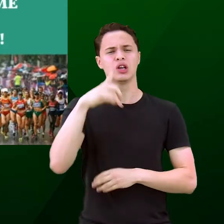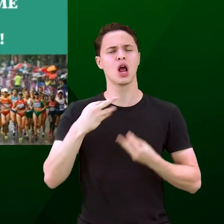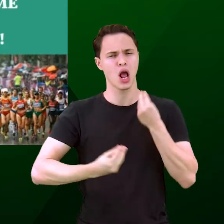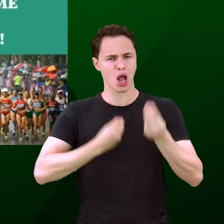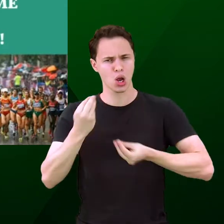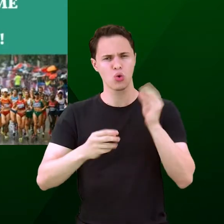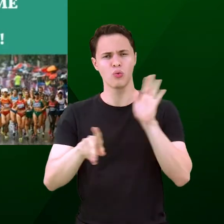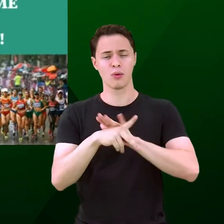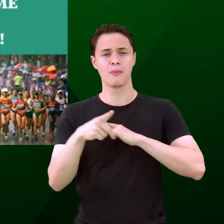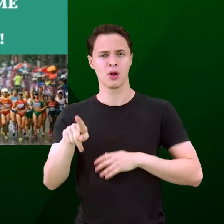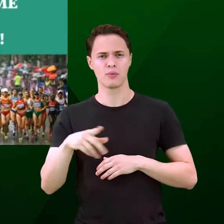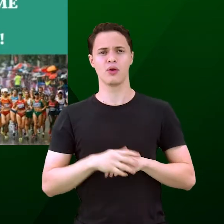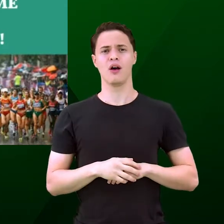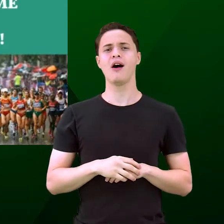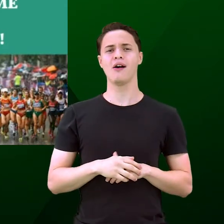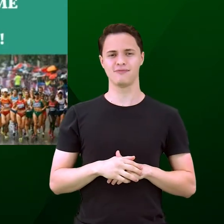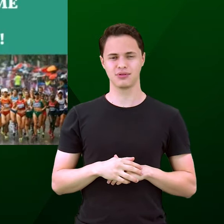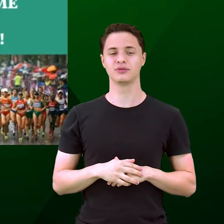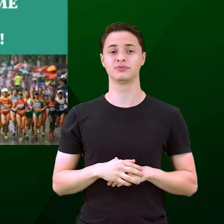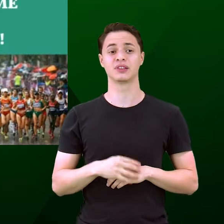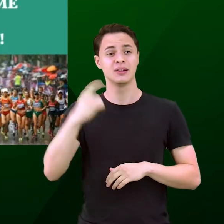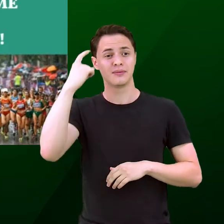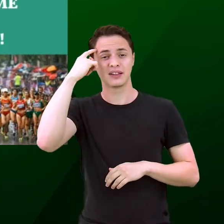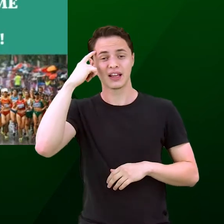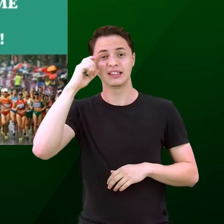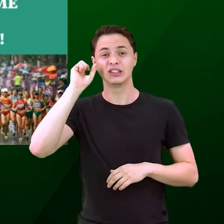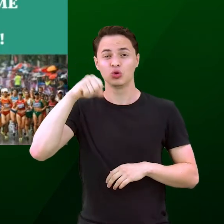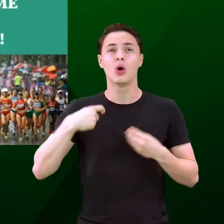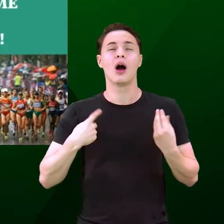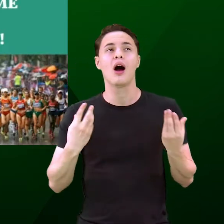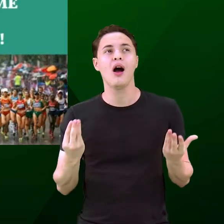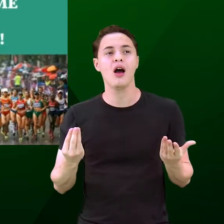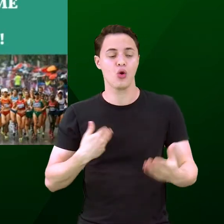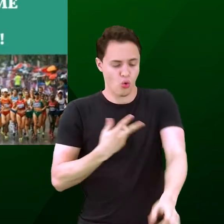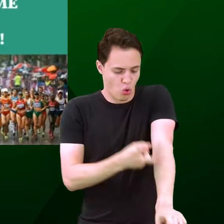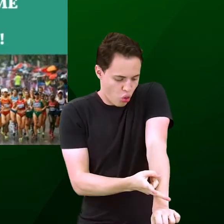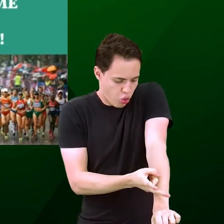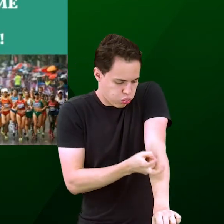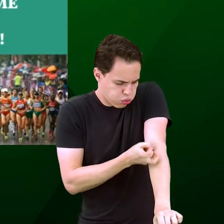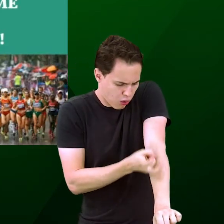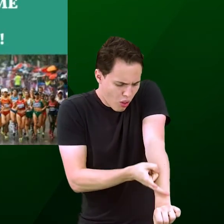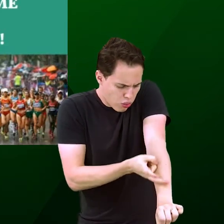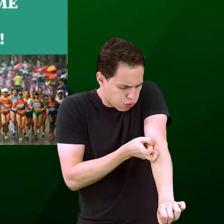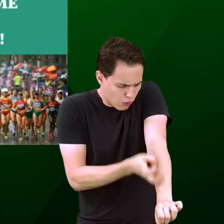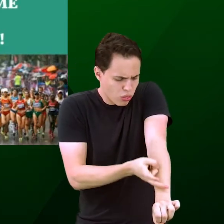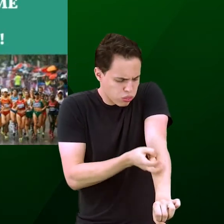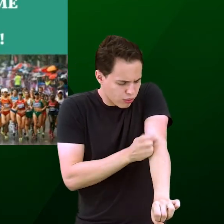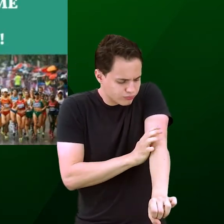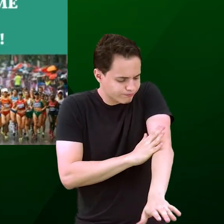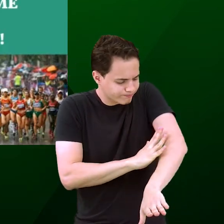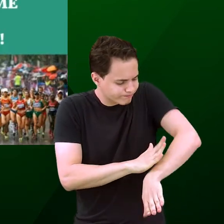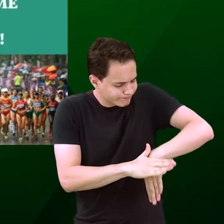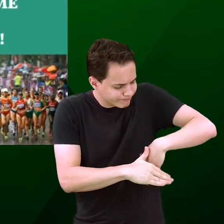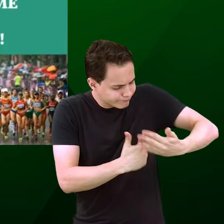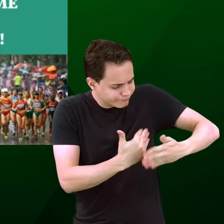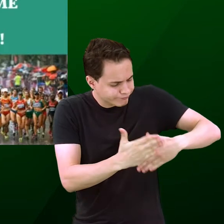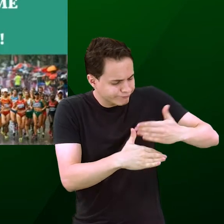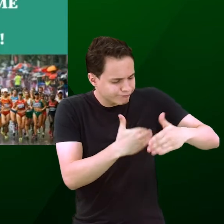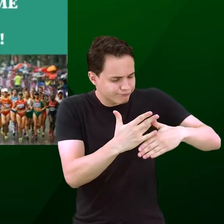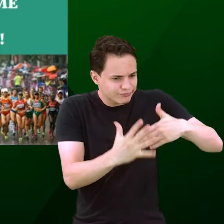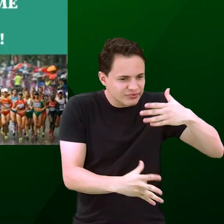ou correr? Também precisa é uma coisa que precisa ser estabelecida. Que tipo de treino que eu vou fazer?